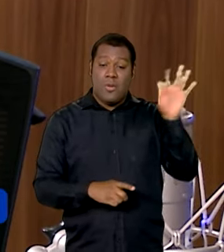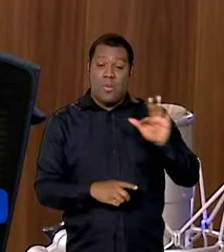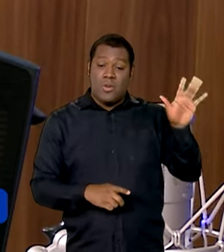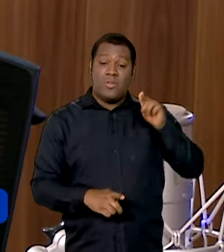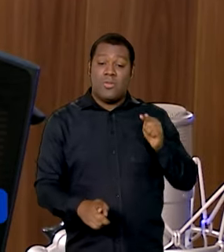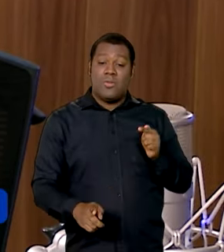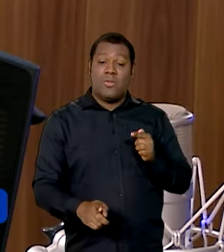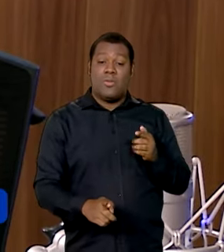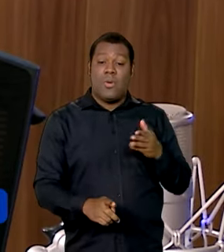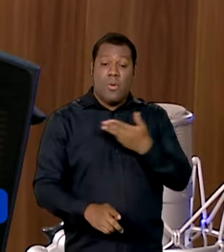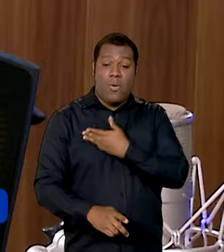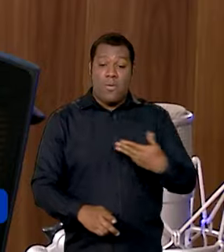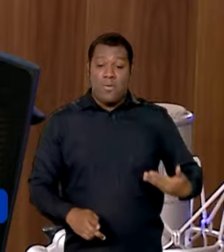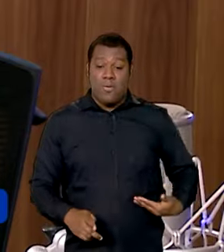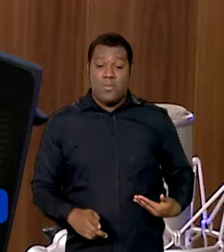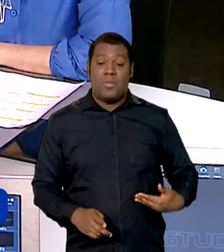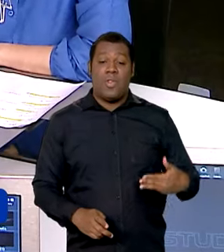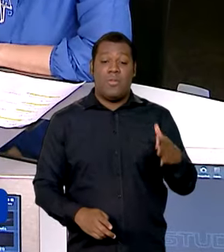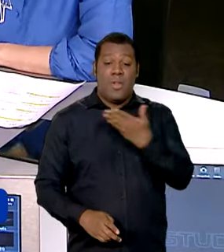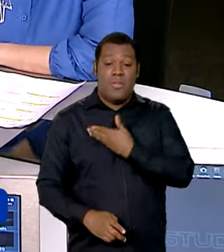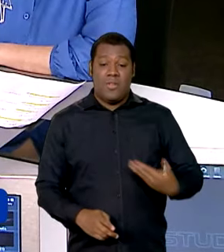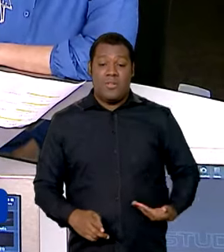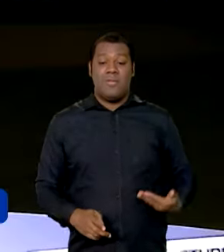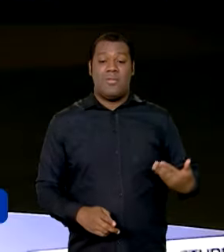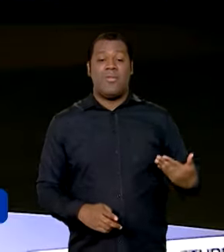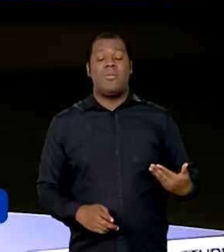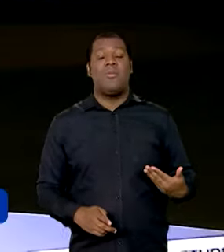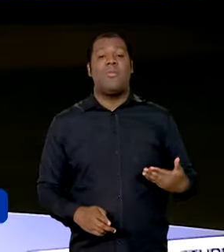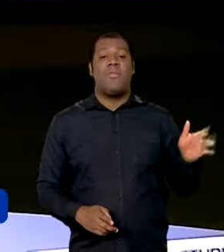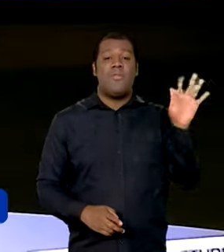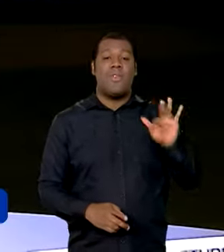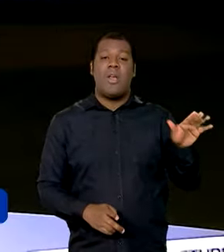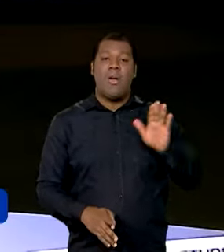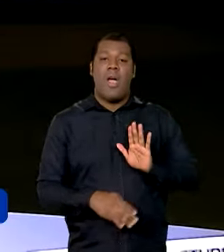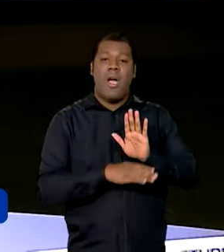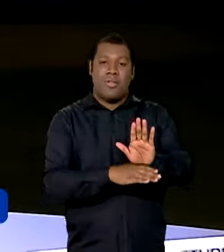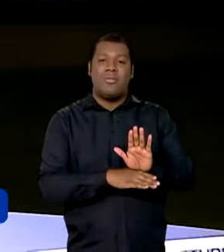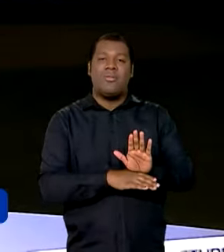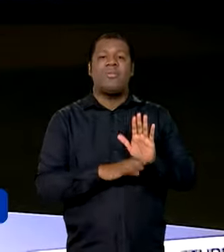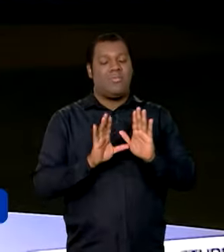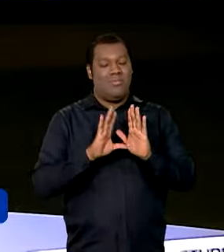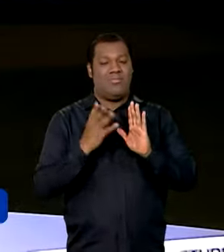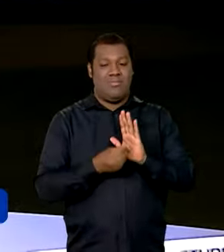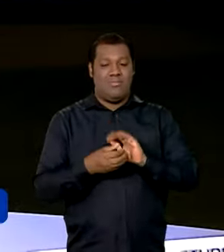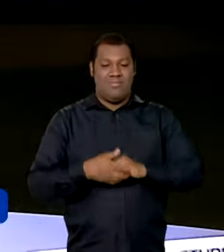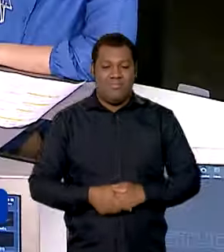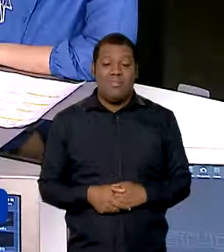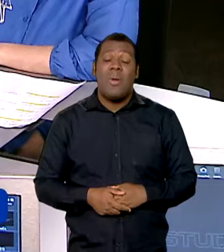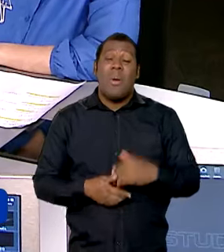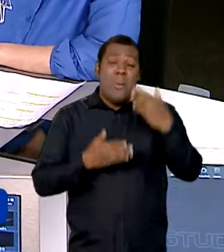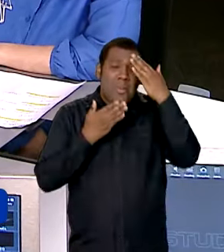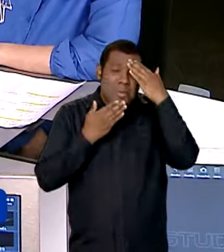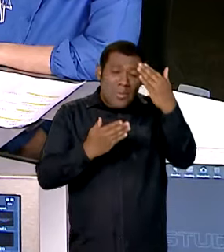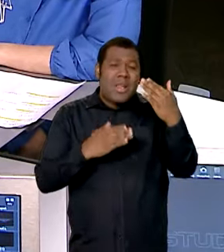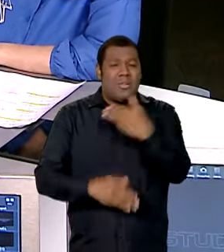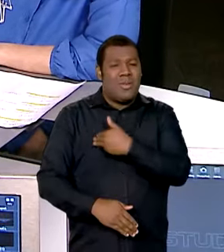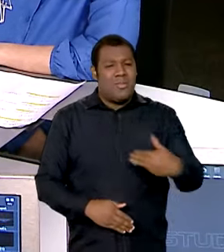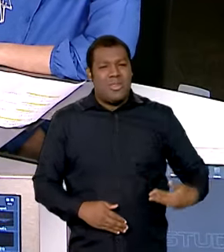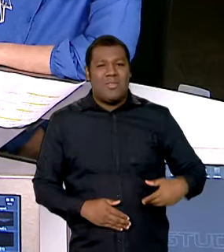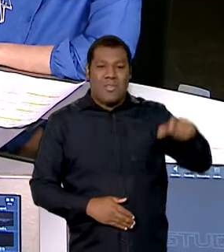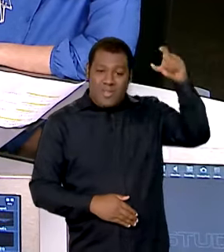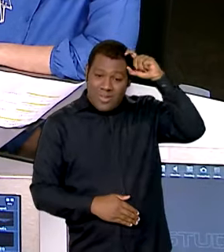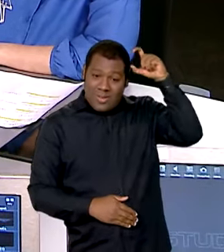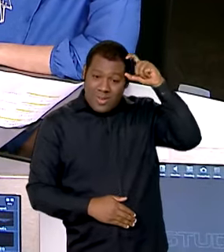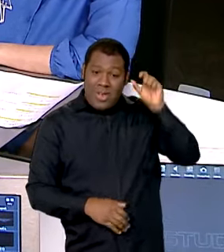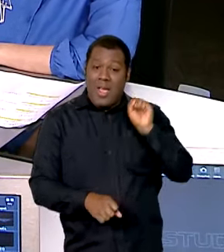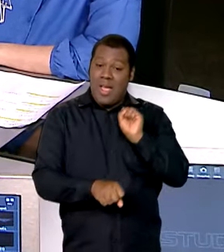e na Amazônia Janete é isso Ministro valdeis Goes Muito Obrigada pela gentileza da entrevista venha mais